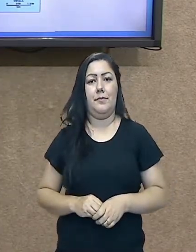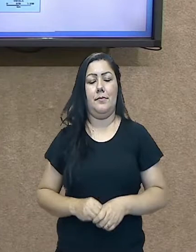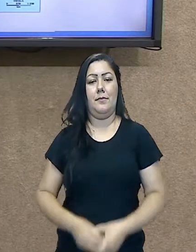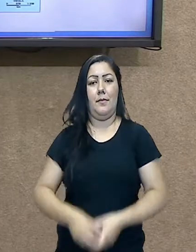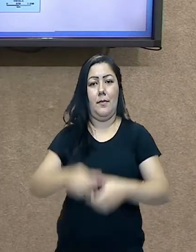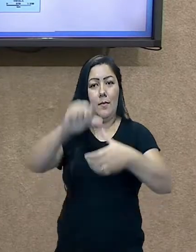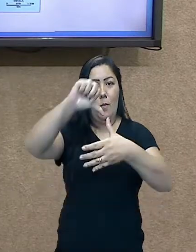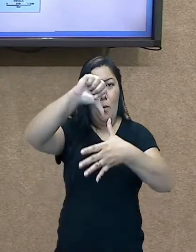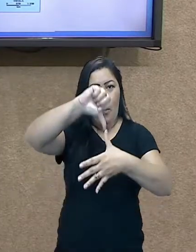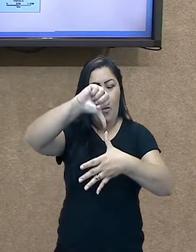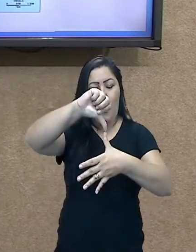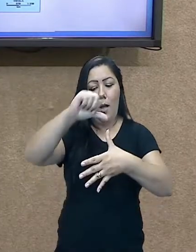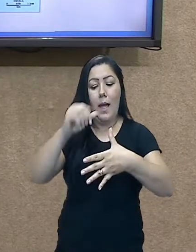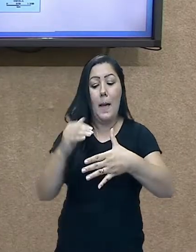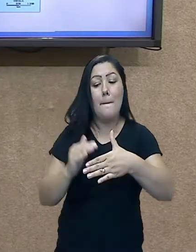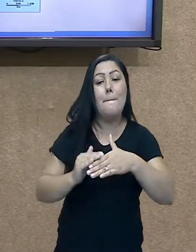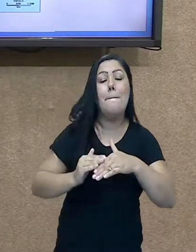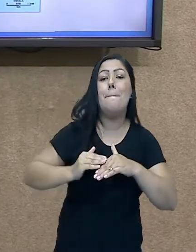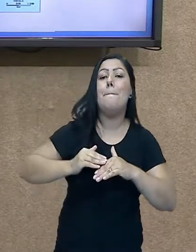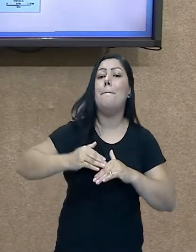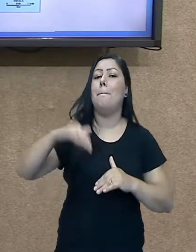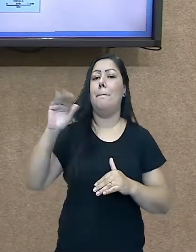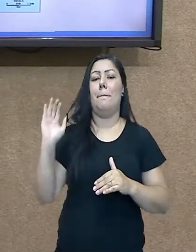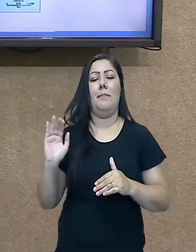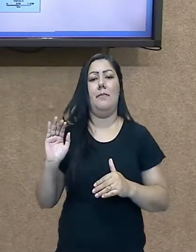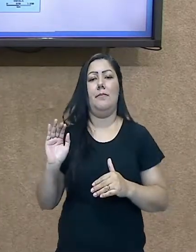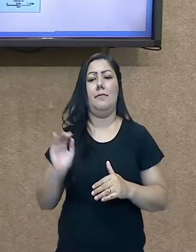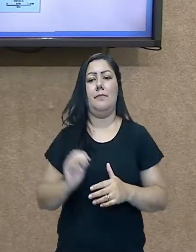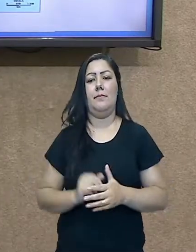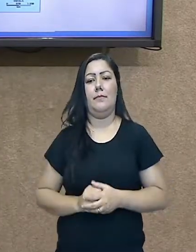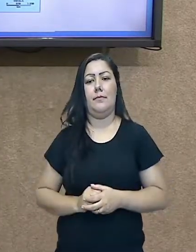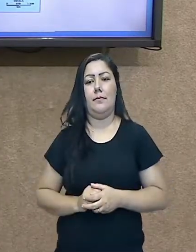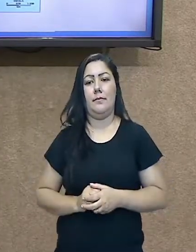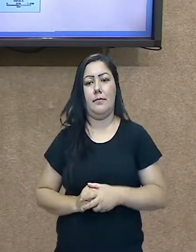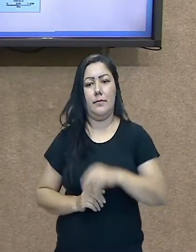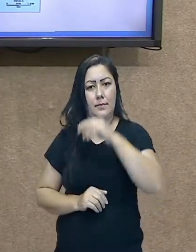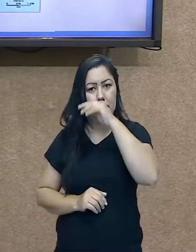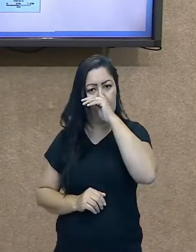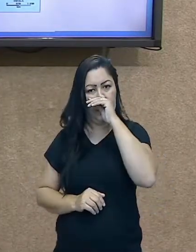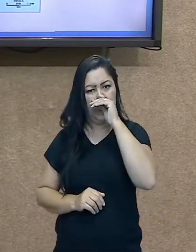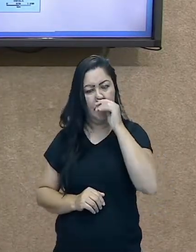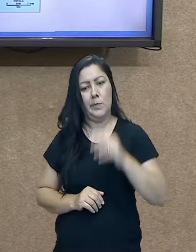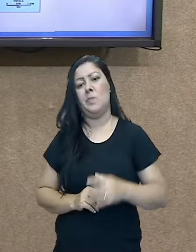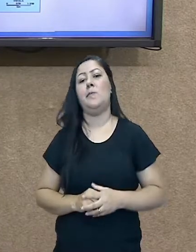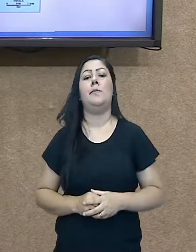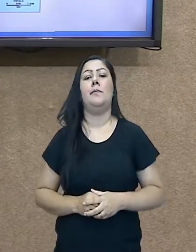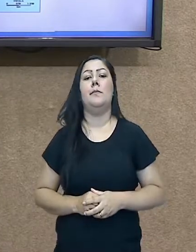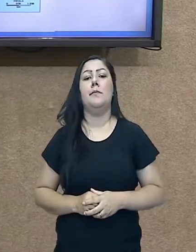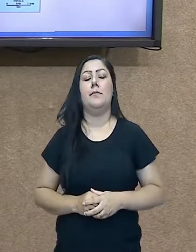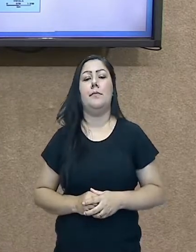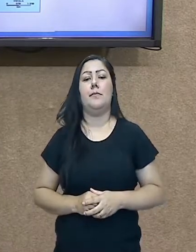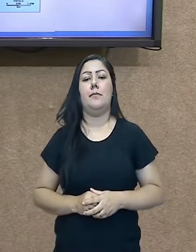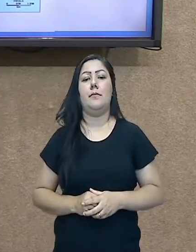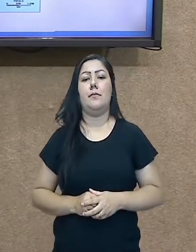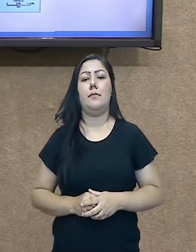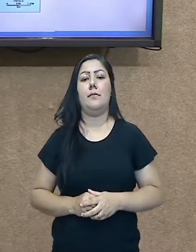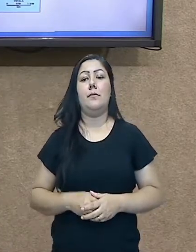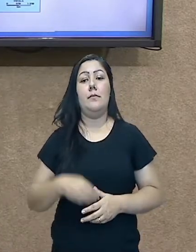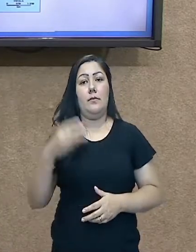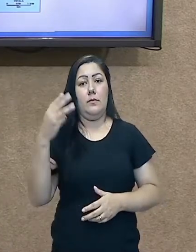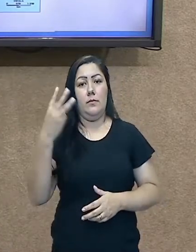subcontinente América do Sul. Ok? É o terceiro maior